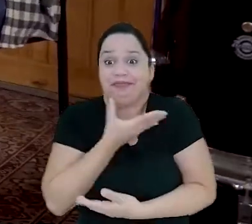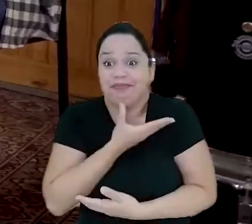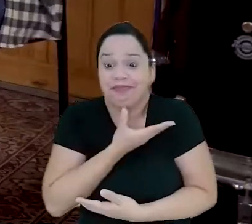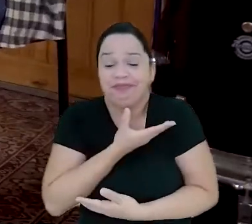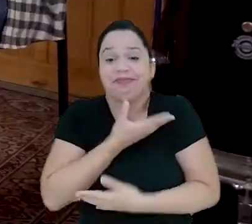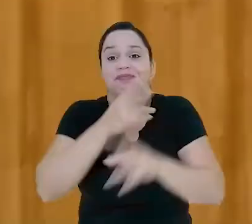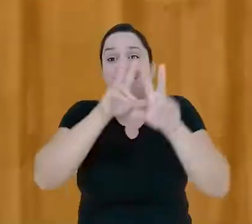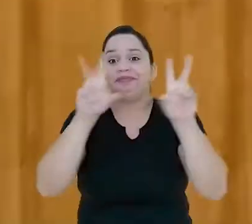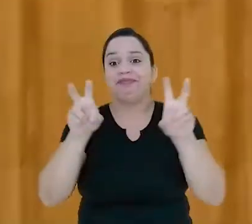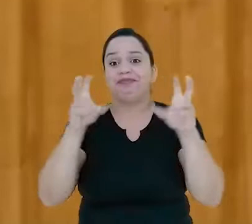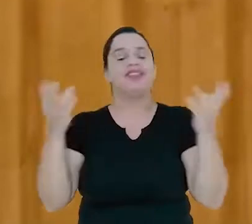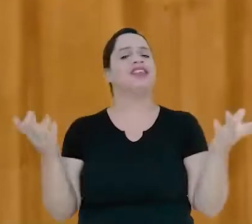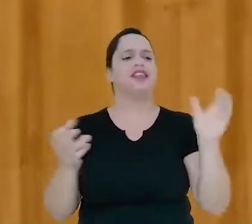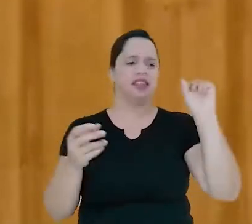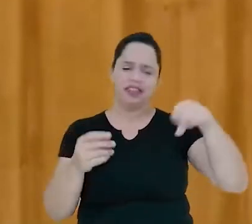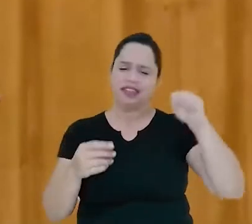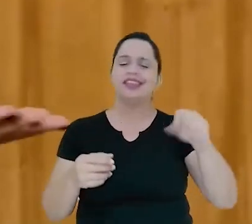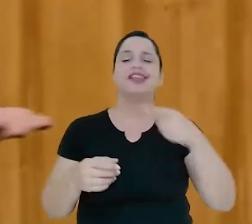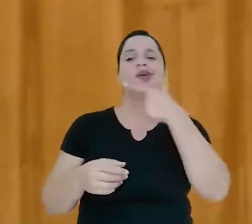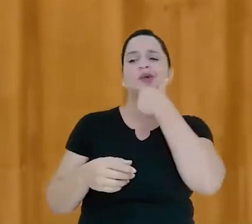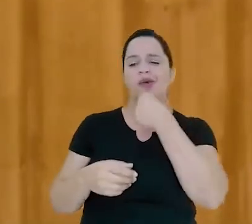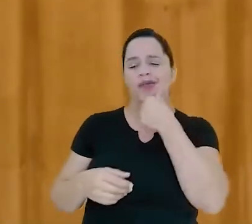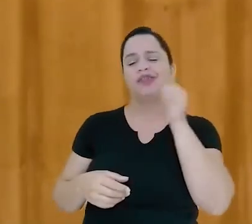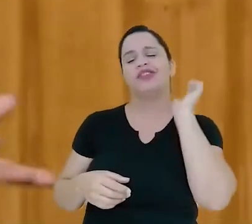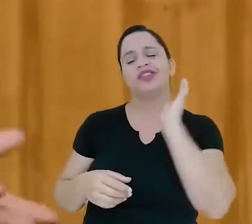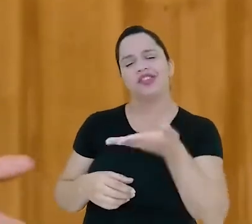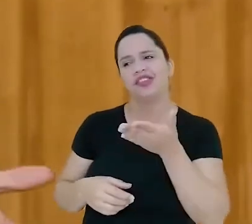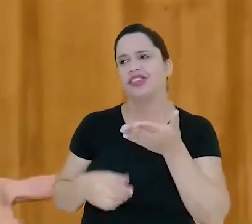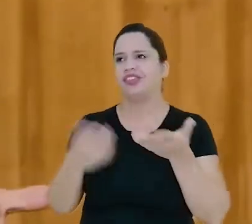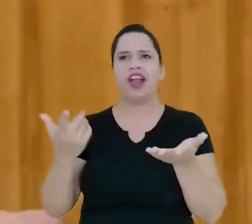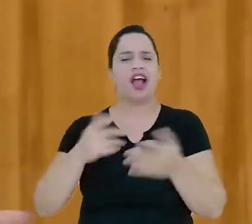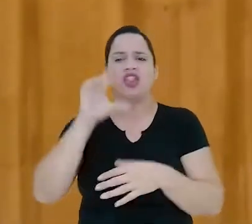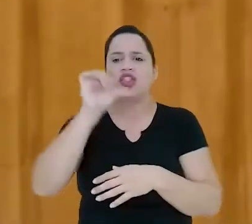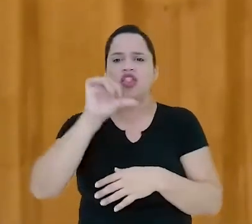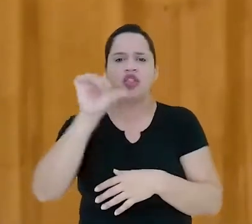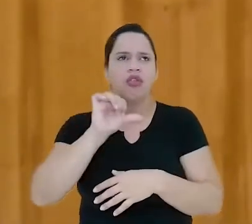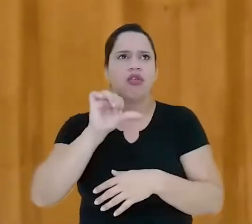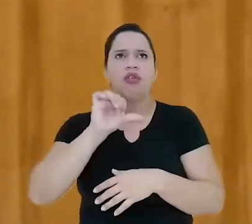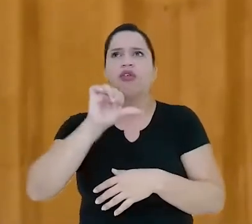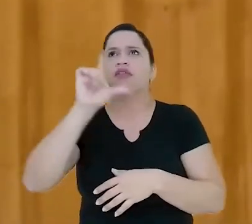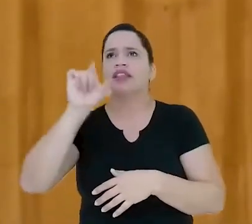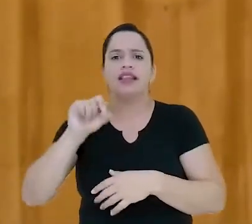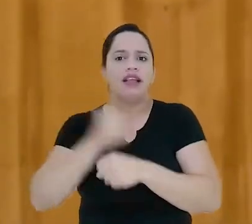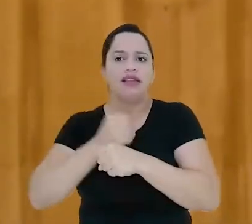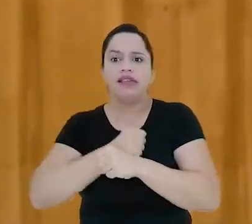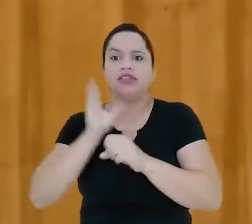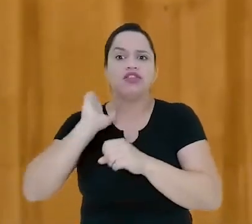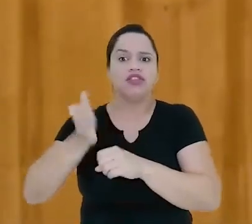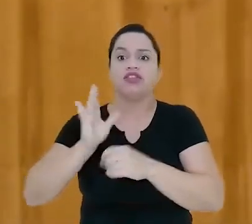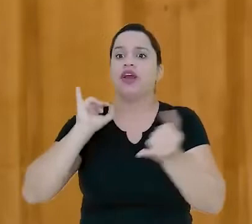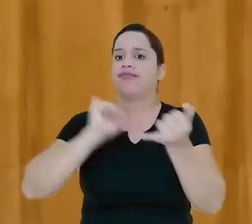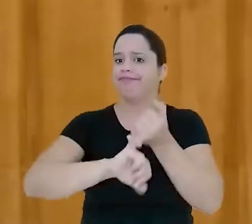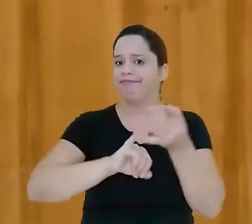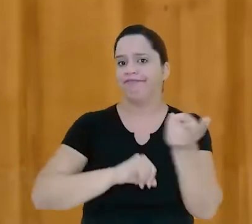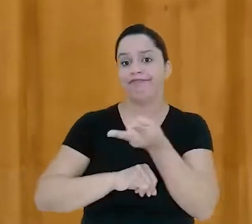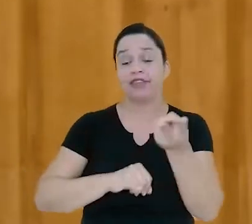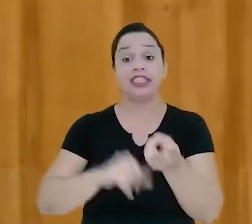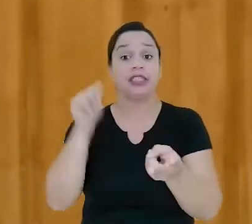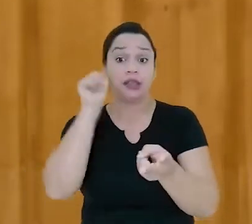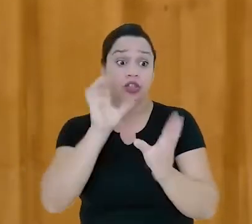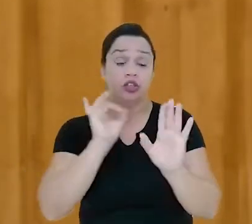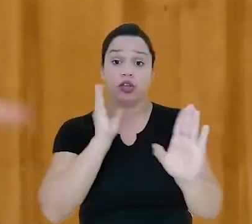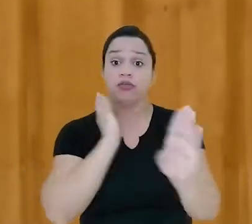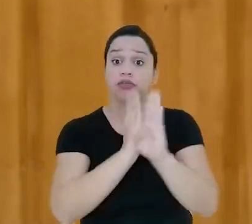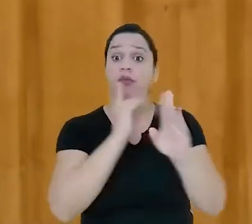caso. Sim, sim, o cara já era mais, quase 9, 10 anos, já eram amantes os dois, eram amantes. E ela